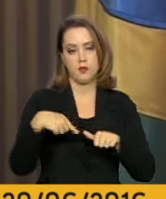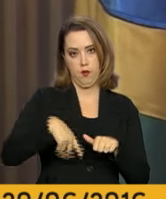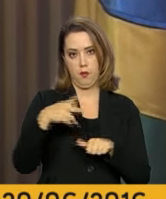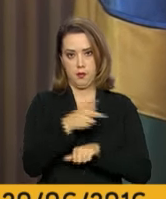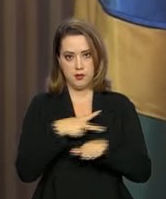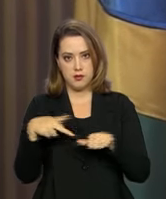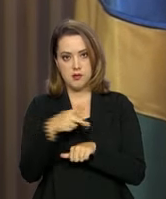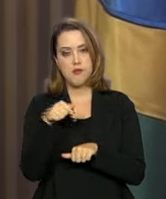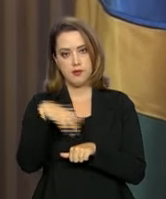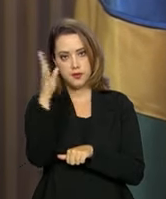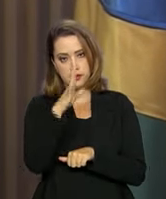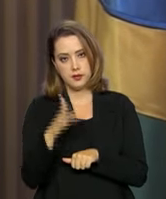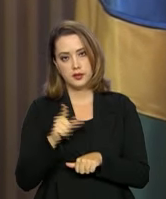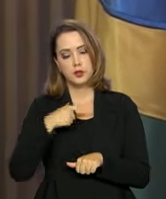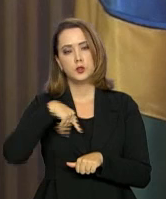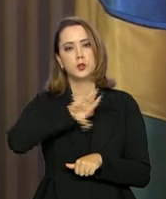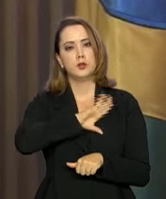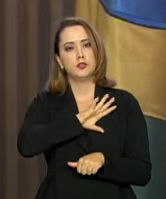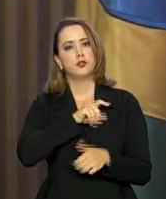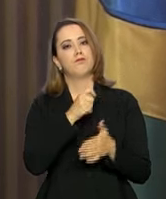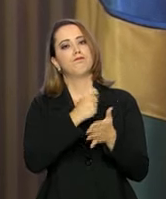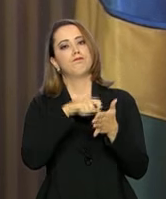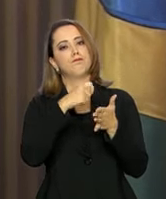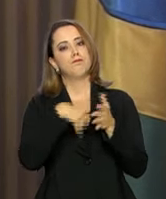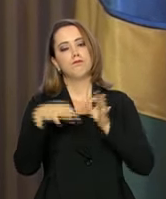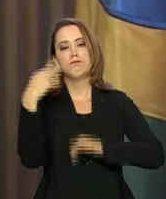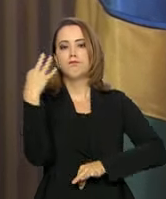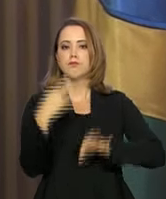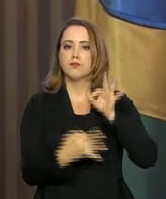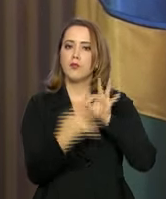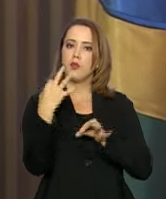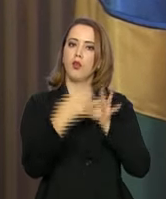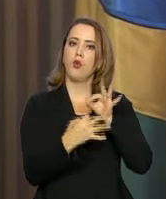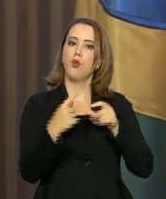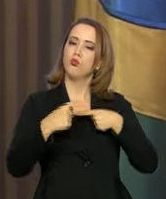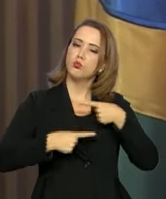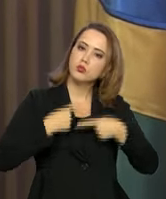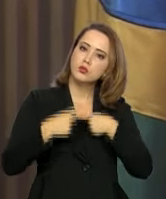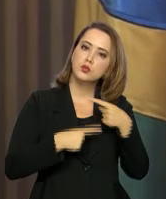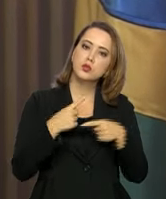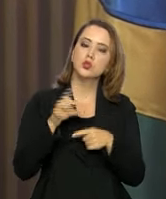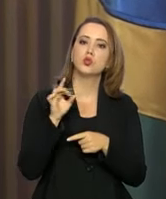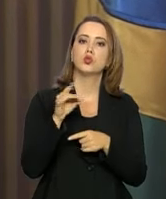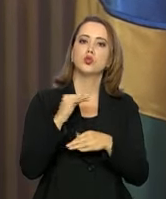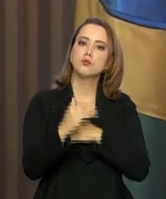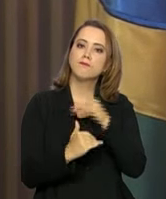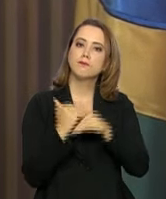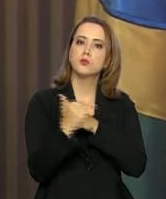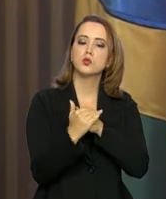texto jurídico fruto de uma composição política que não só